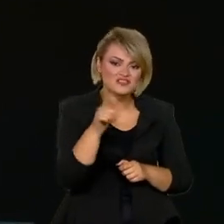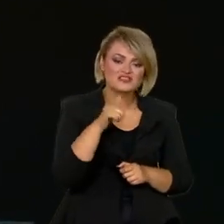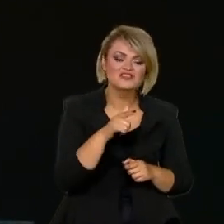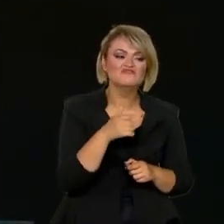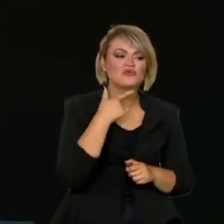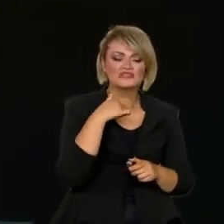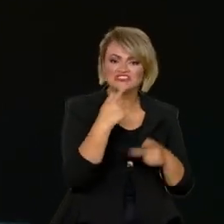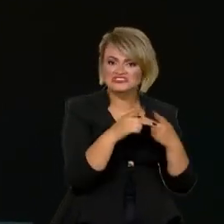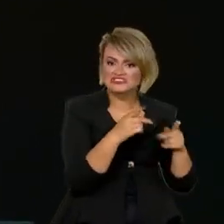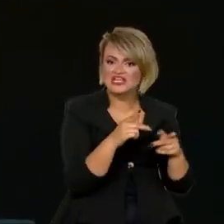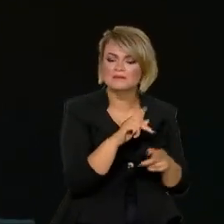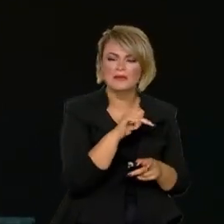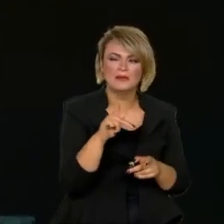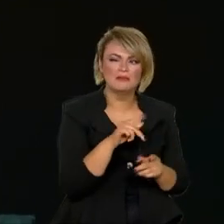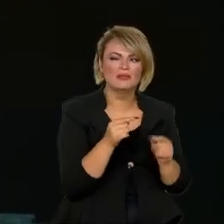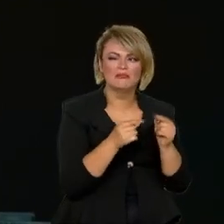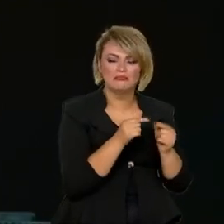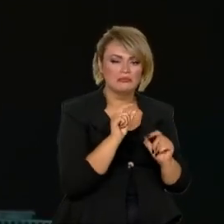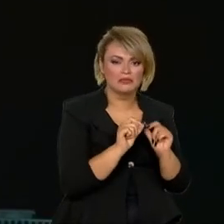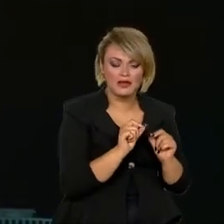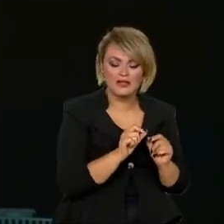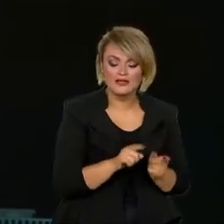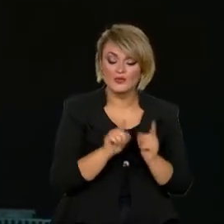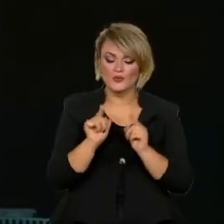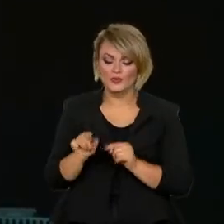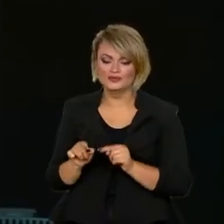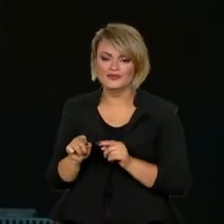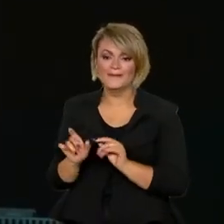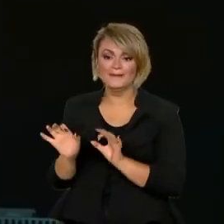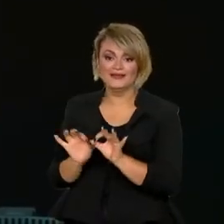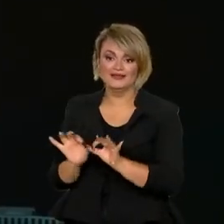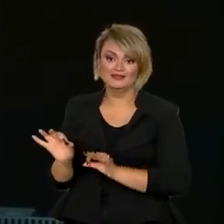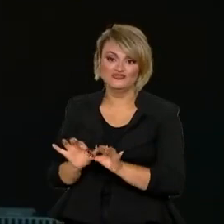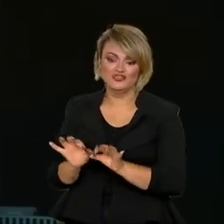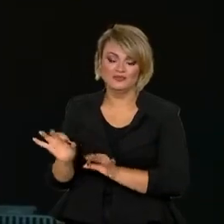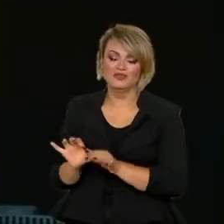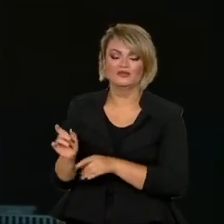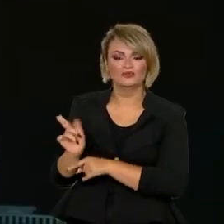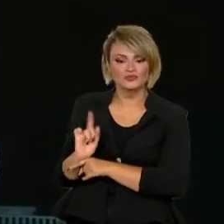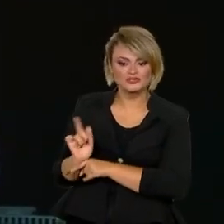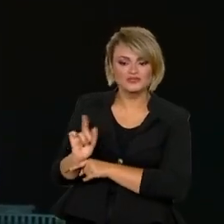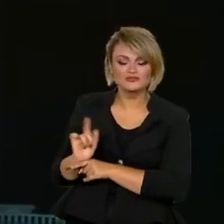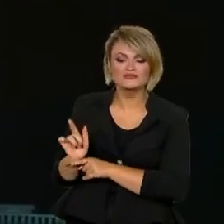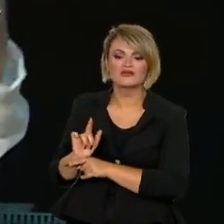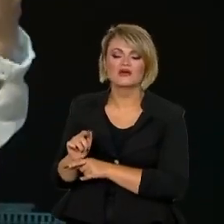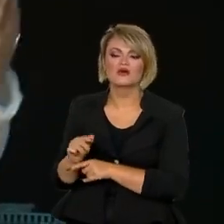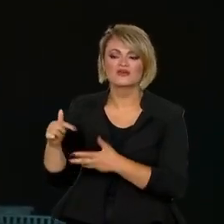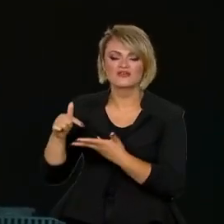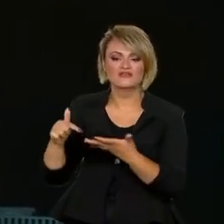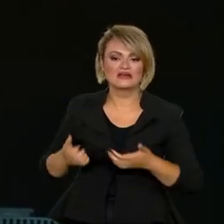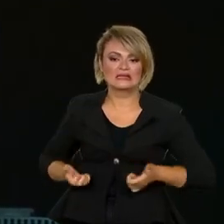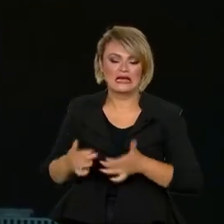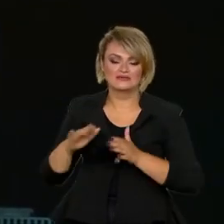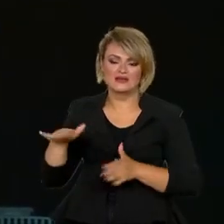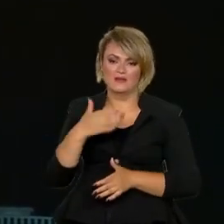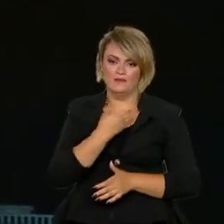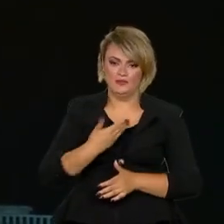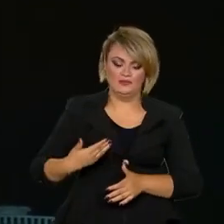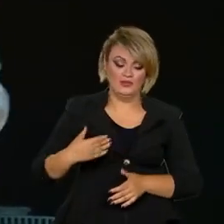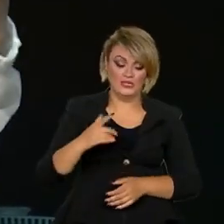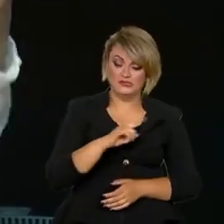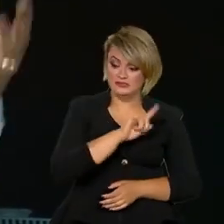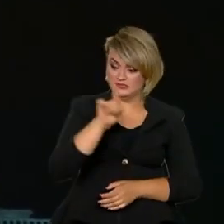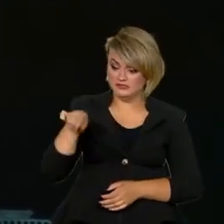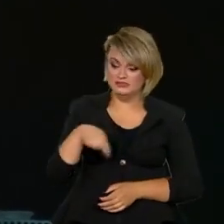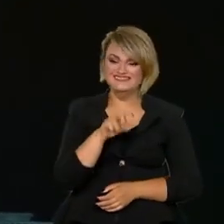próprias concessões e PPPs, e planejamento, gestão e compras públicas. Todos elementos